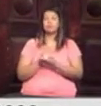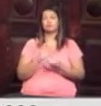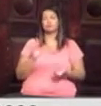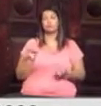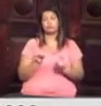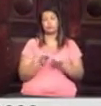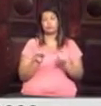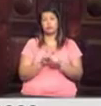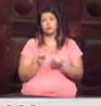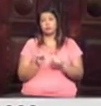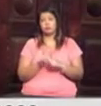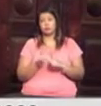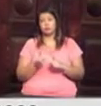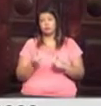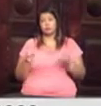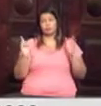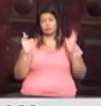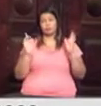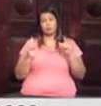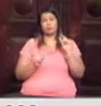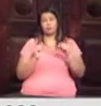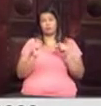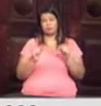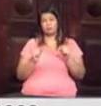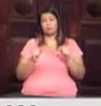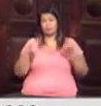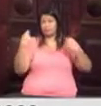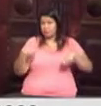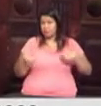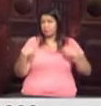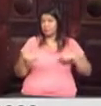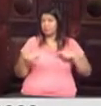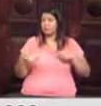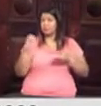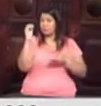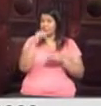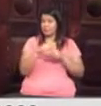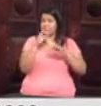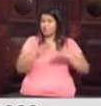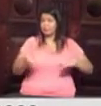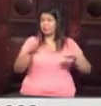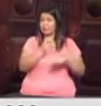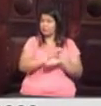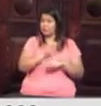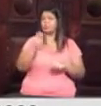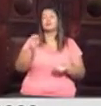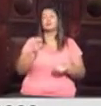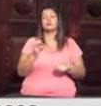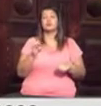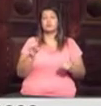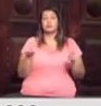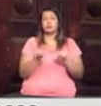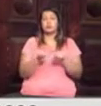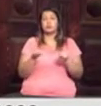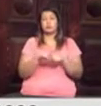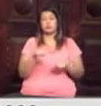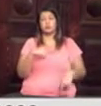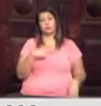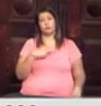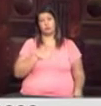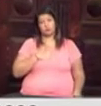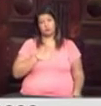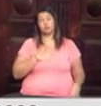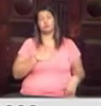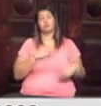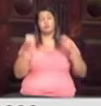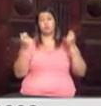devida limpeza que é necessária no âmbito do Estado do Rio de Janeiro. E eu gostaria de dizer o